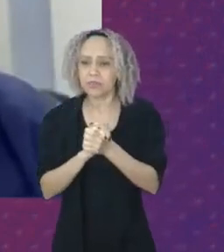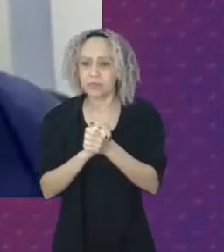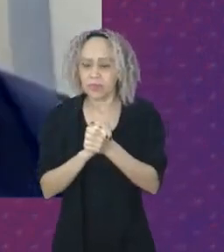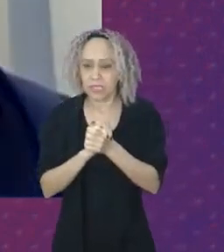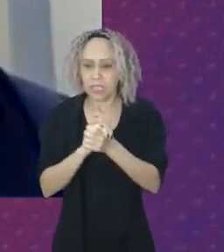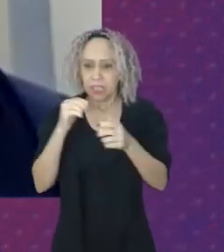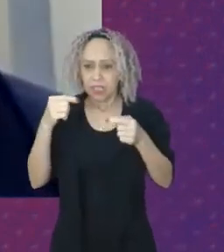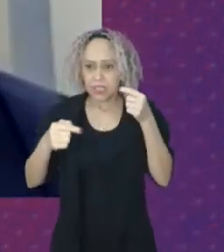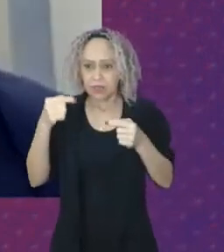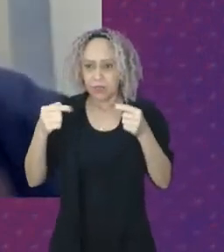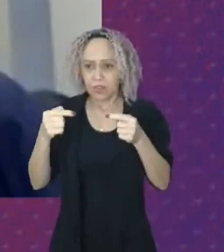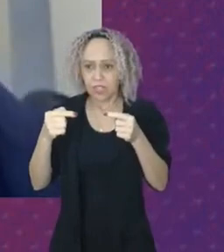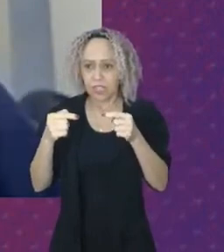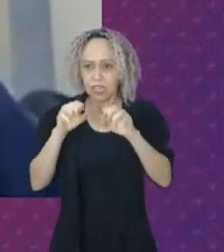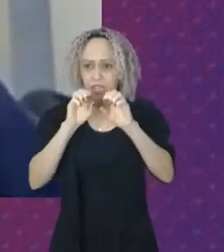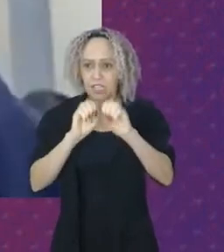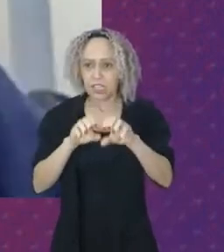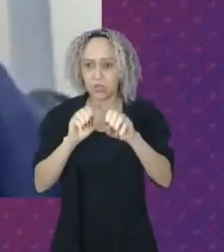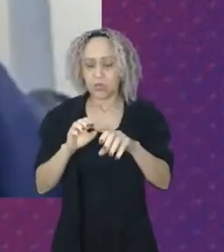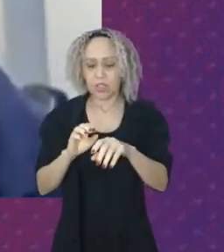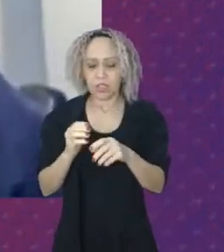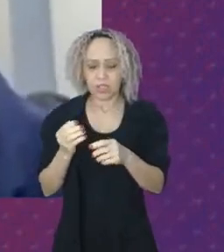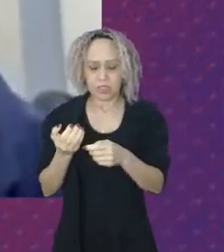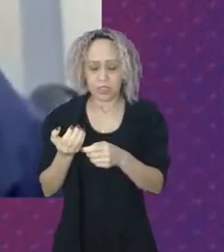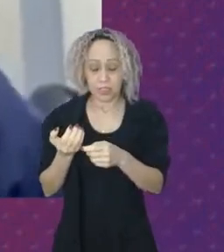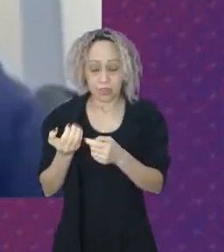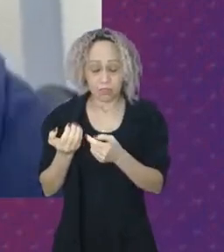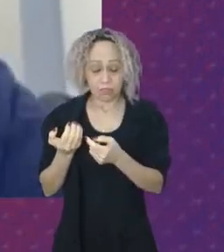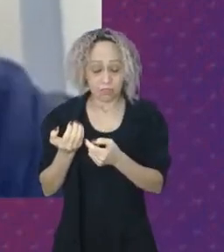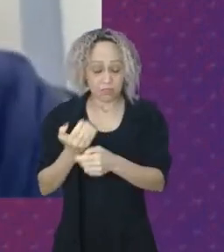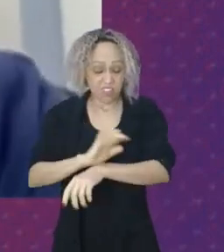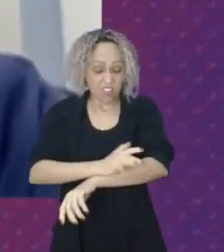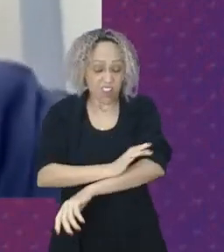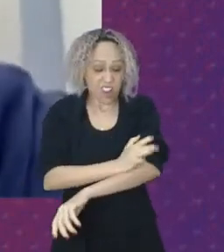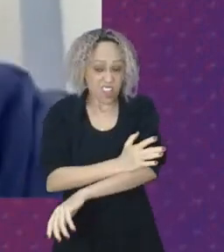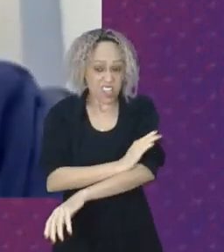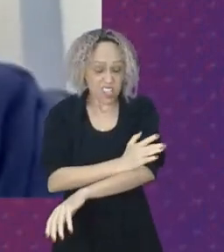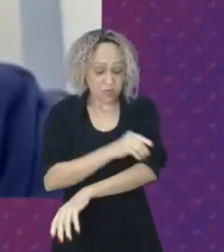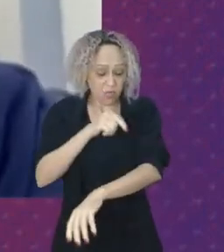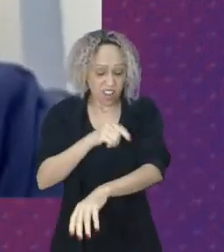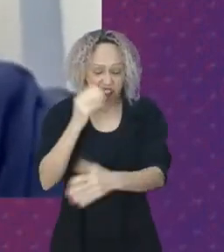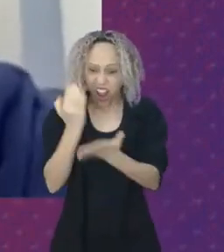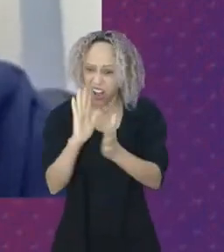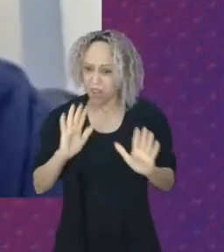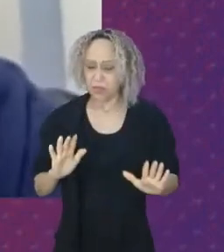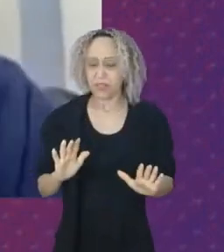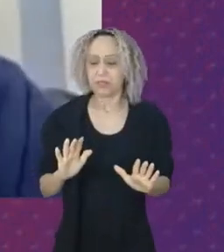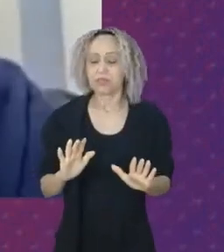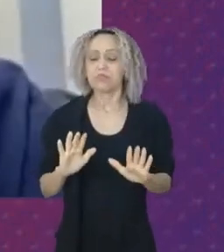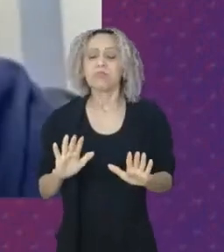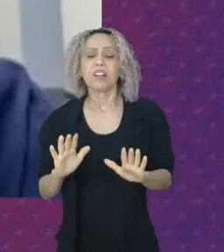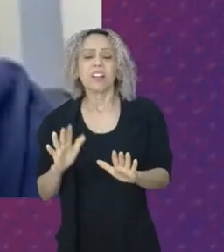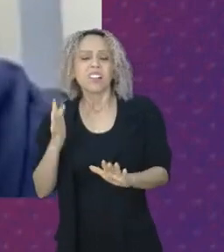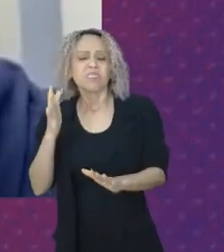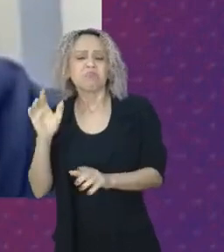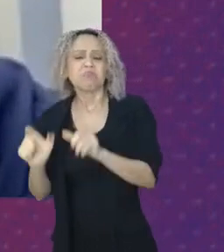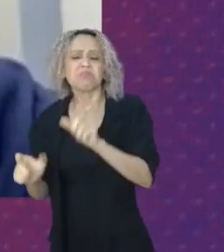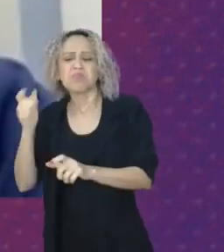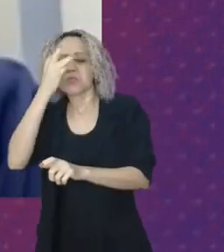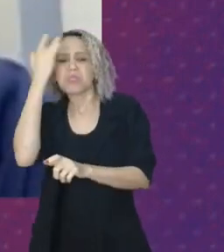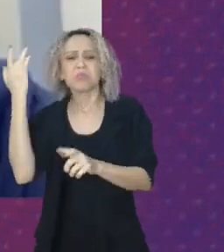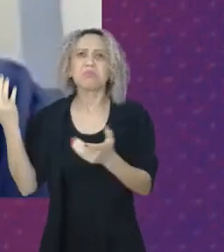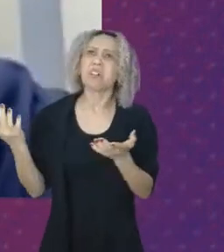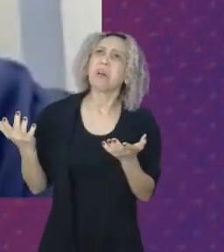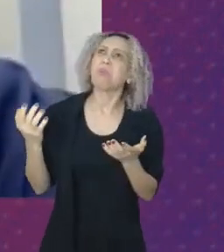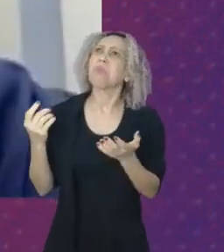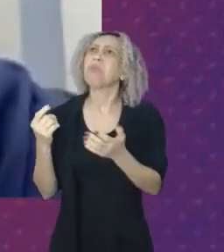educação antirracistas. Esse é um tema importante para a gente conversar, porque muitas vezes as pessoas falam, mas por que a gente tem que fazer, quando